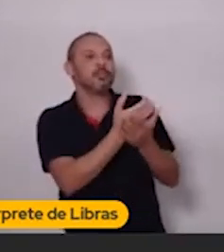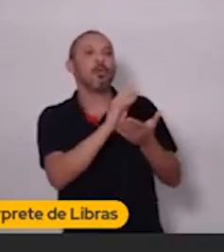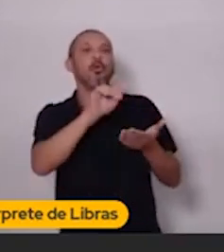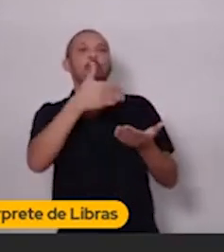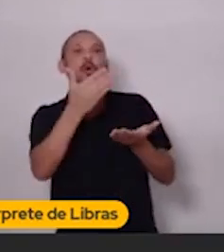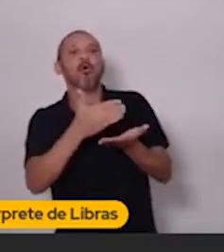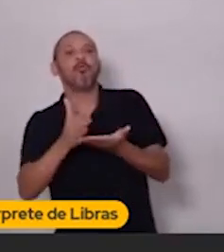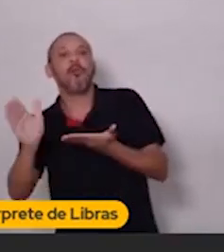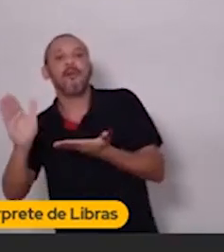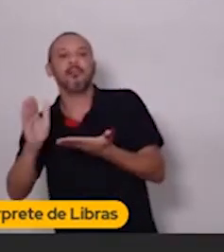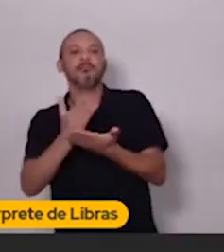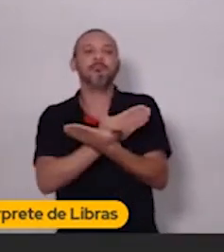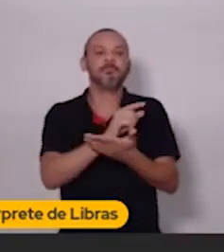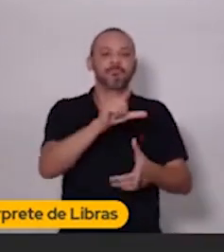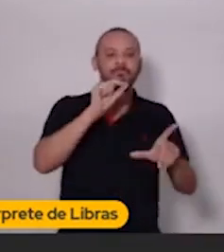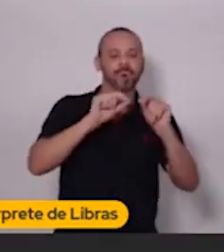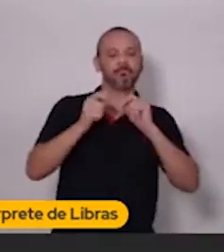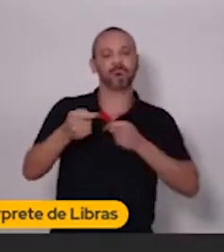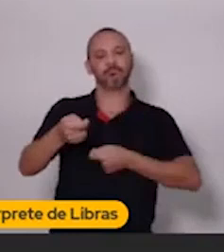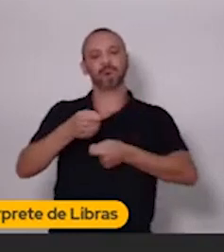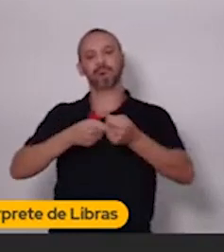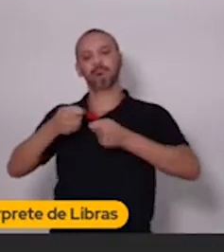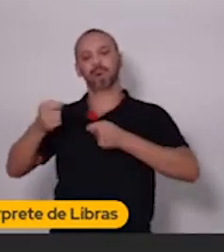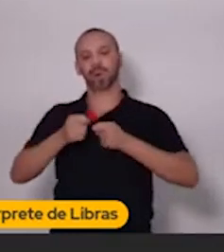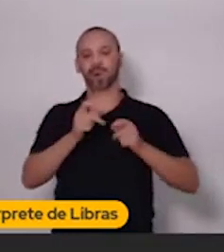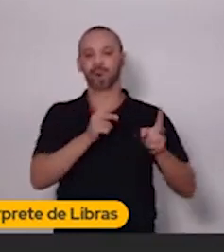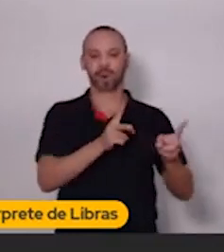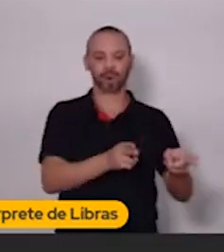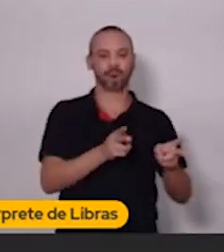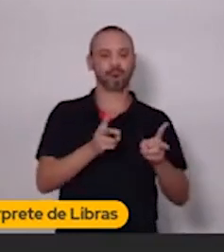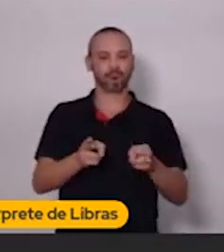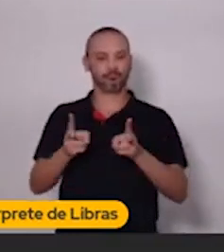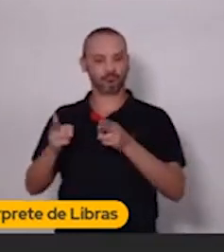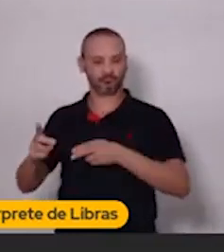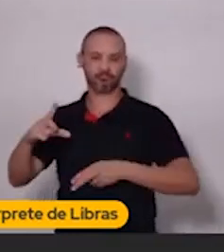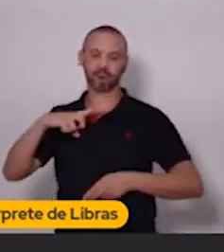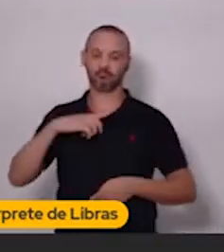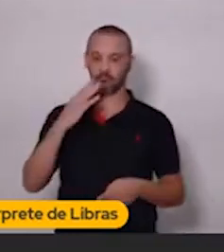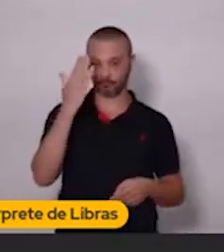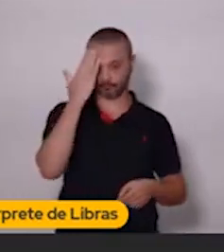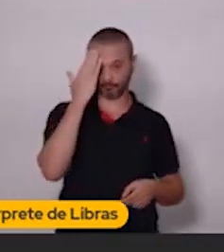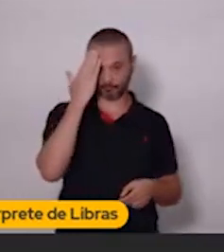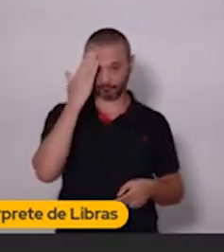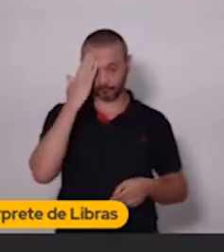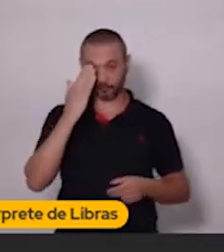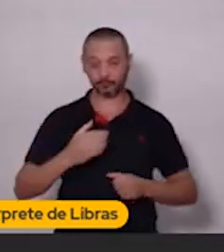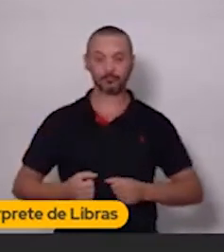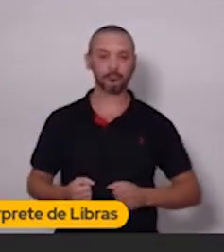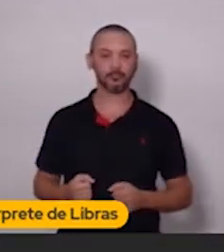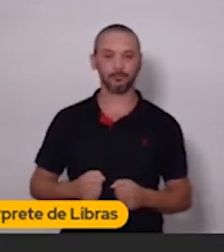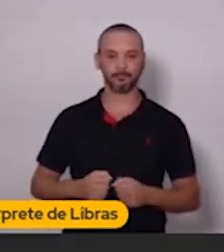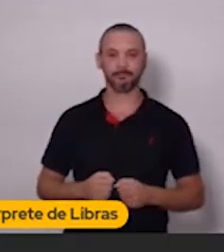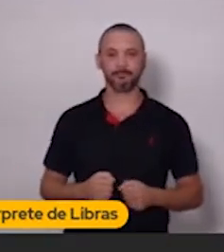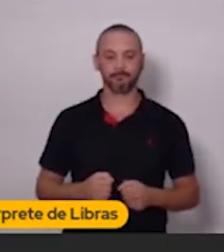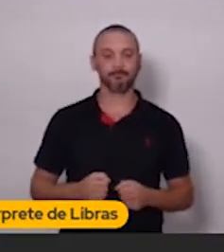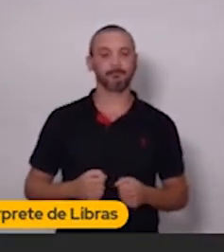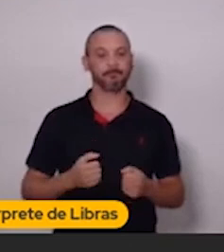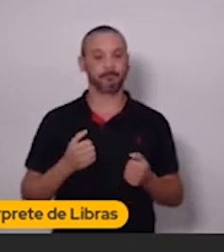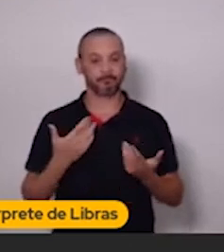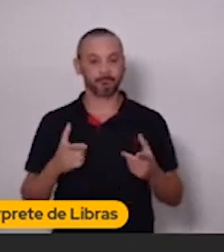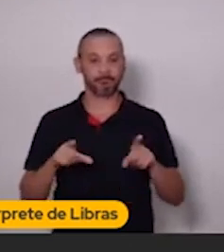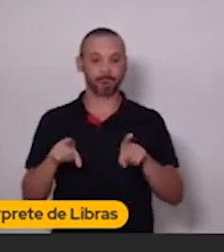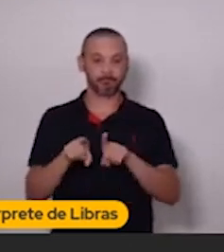descartados. Isso economiza bastante tempo de edição, porque o editor não precisa assistir todo o material bruto. E falando em